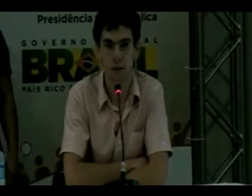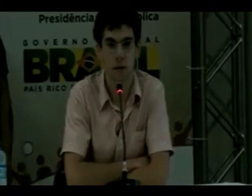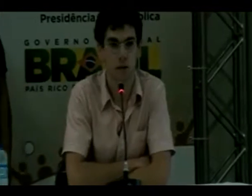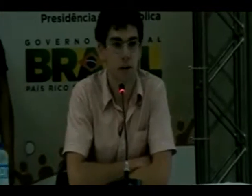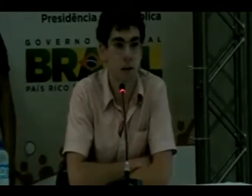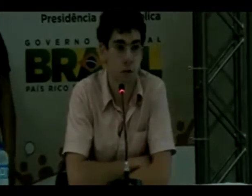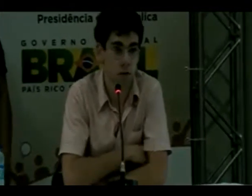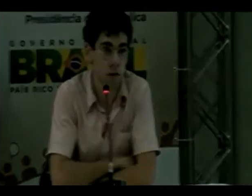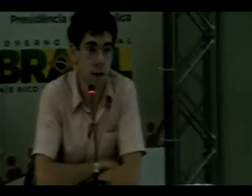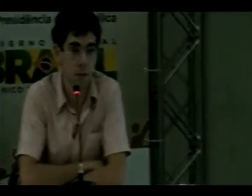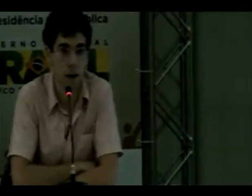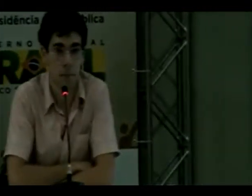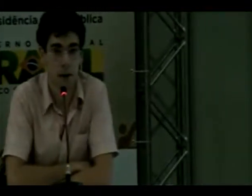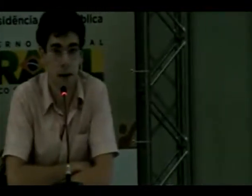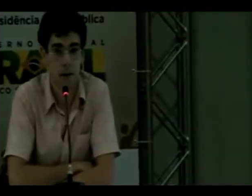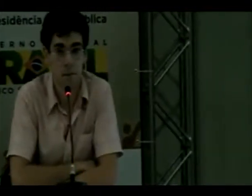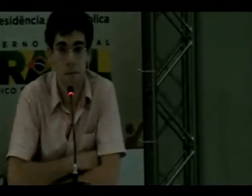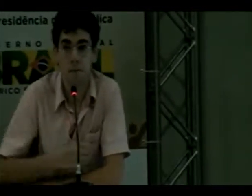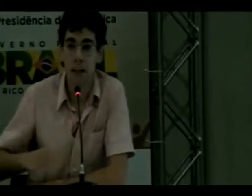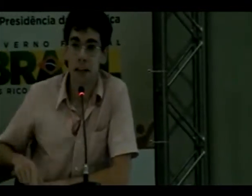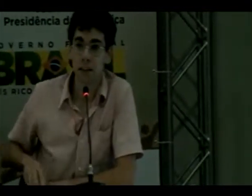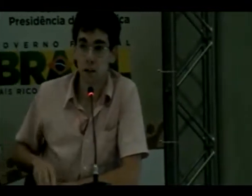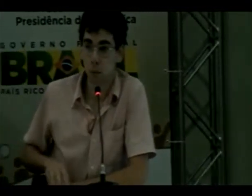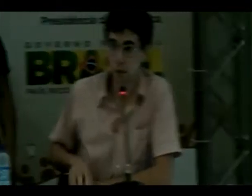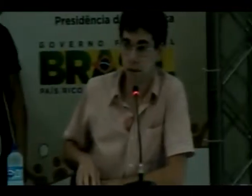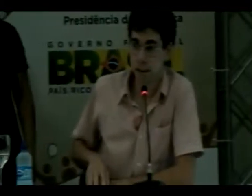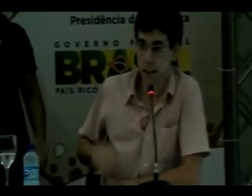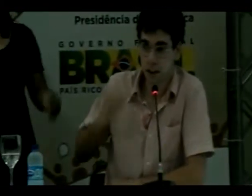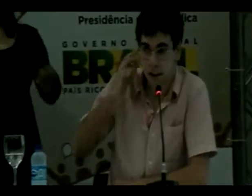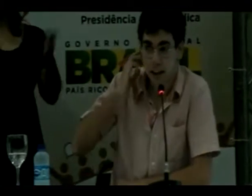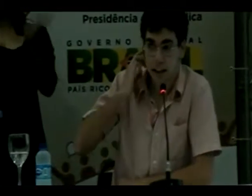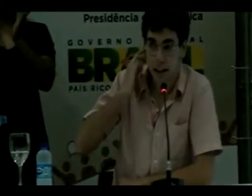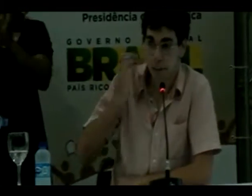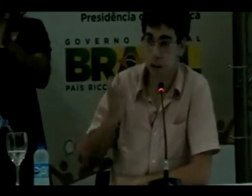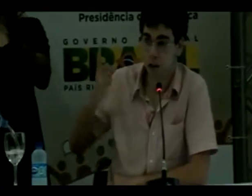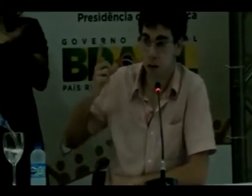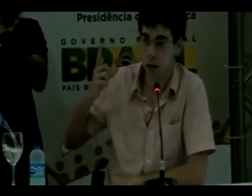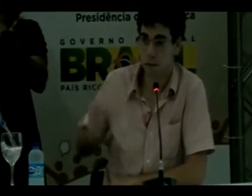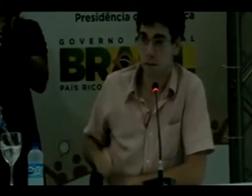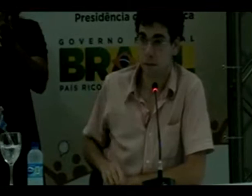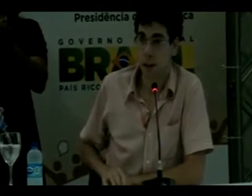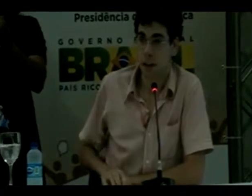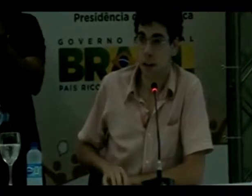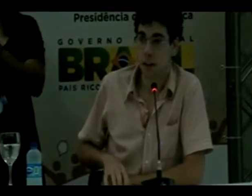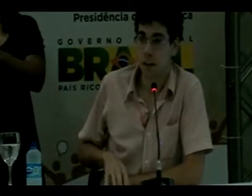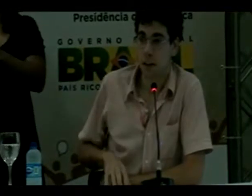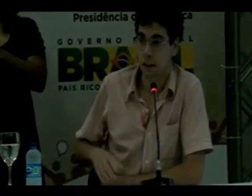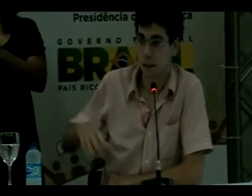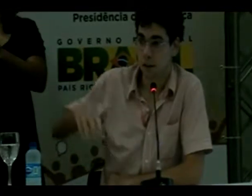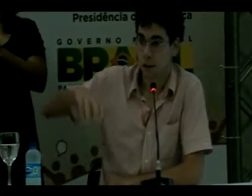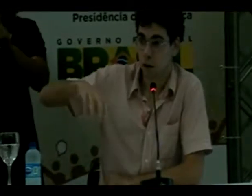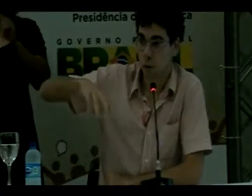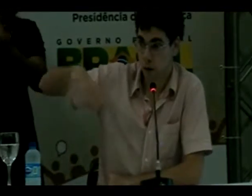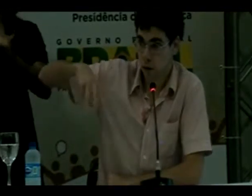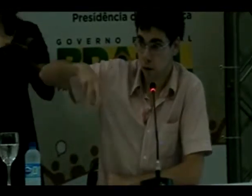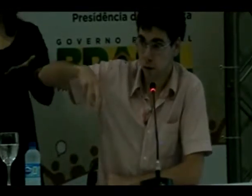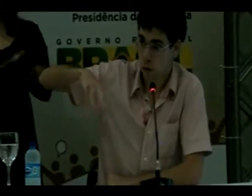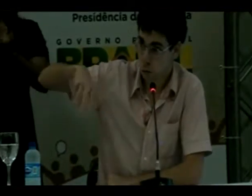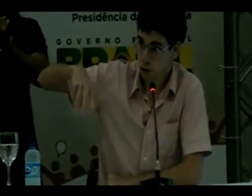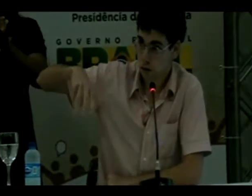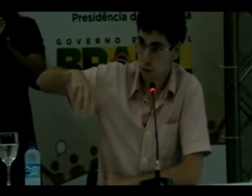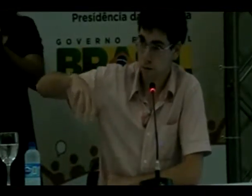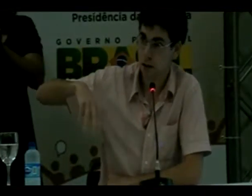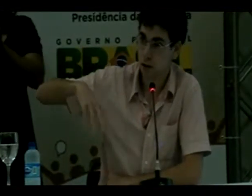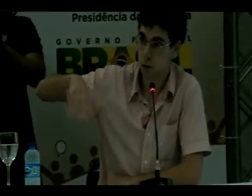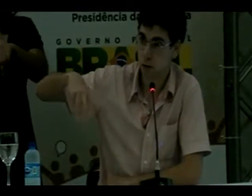É, 5 minutos. Bom, eu sou Henrique Parra. Esse grupo, na verdade, ele emergiu, né? Ele começou